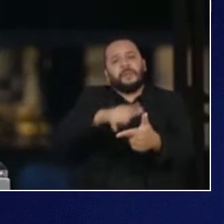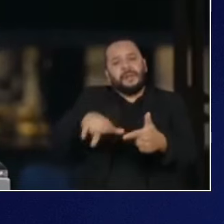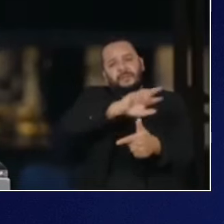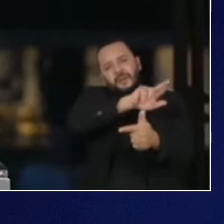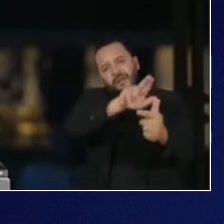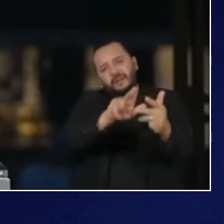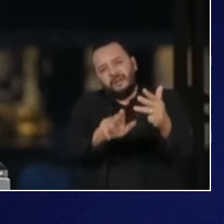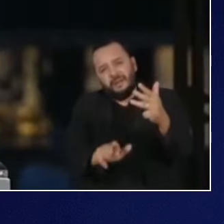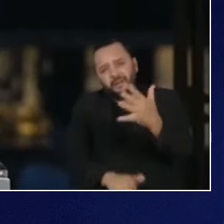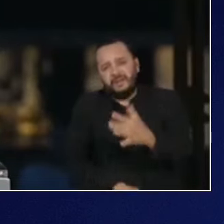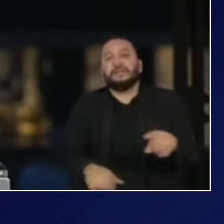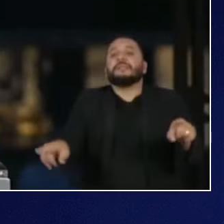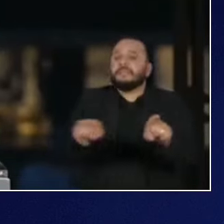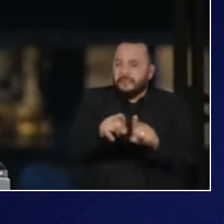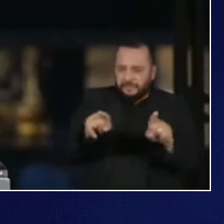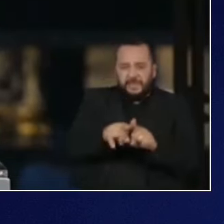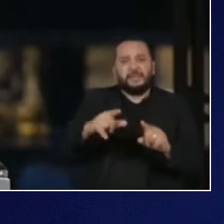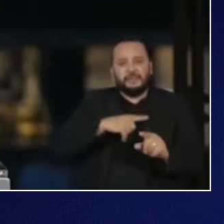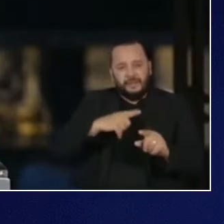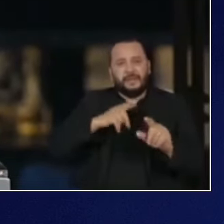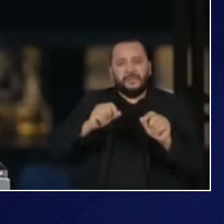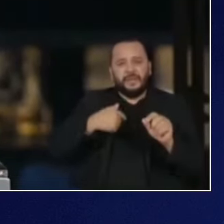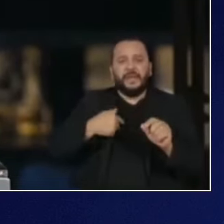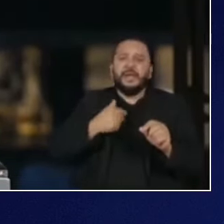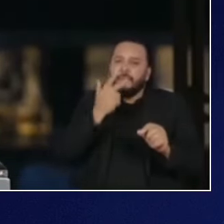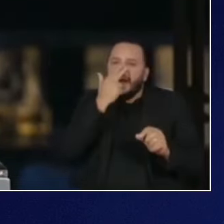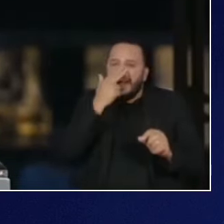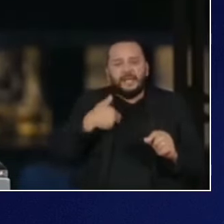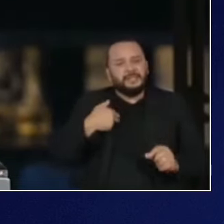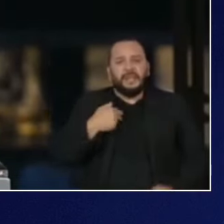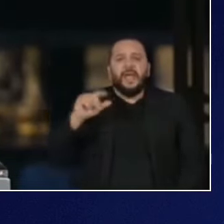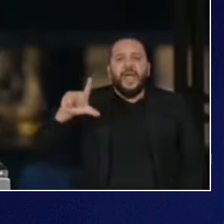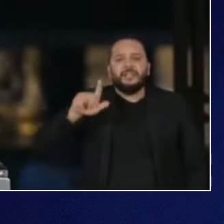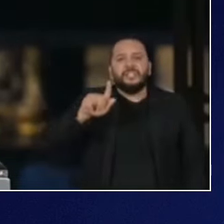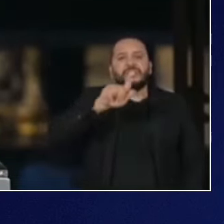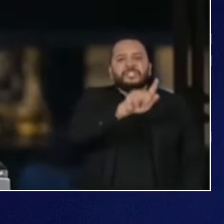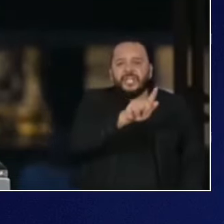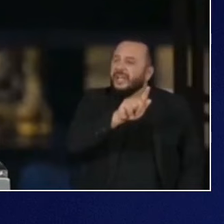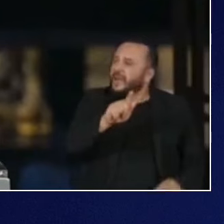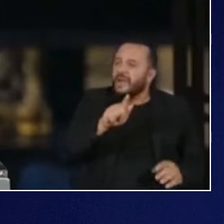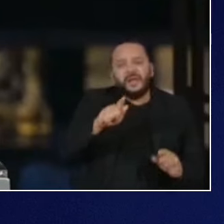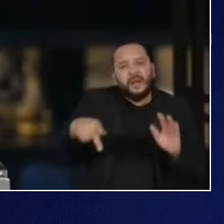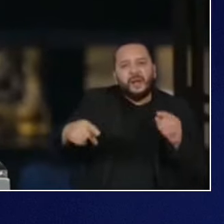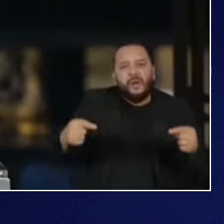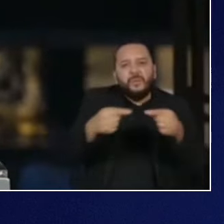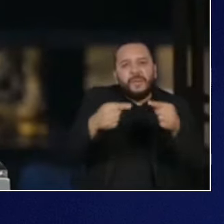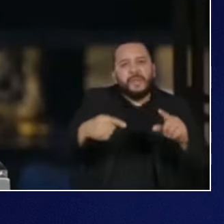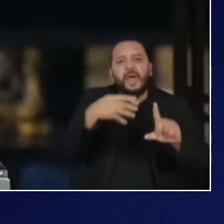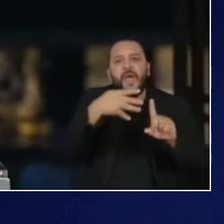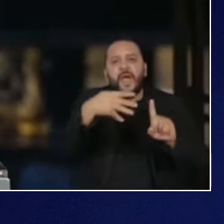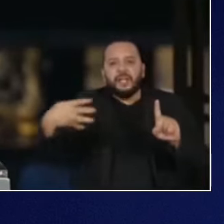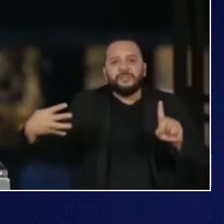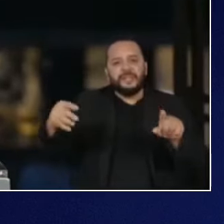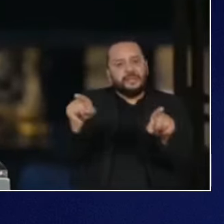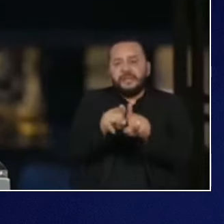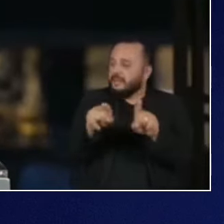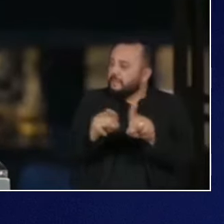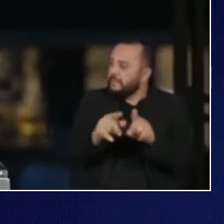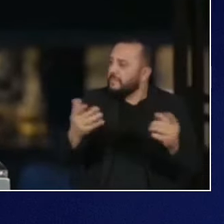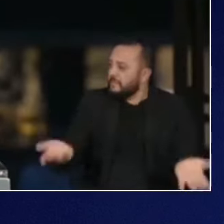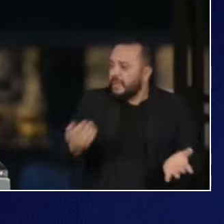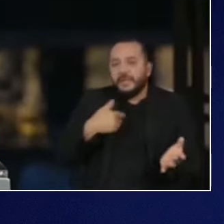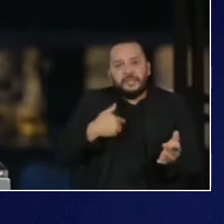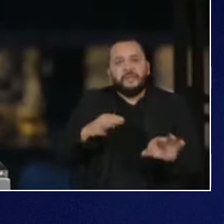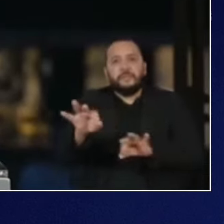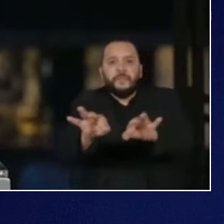gente vê aí com linguagem neutra inclusive mudança de gênero para crianças mas se você não tem uma pergunta para mim